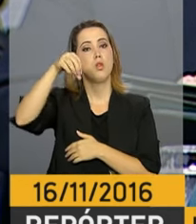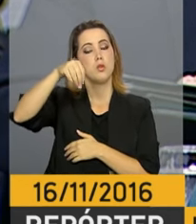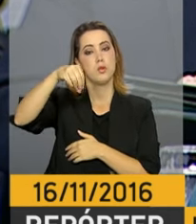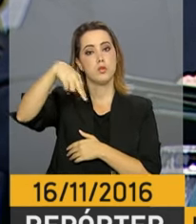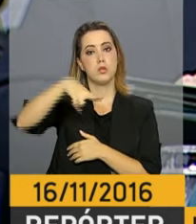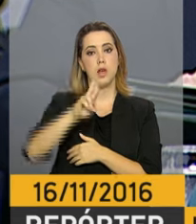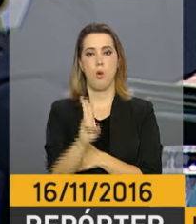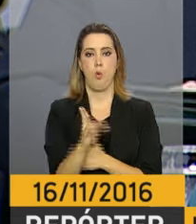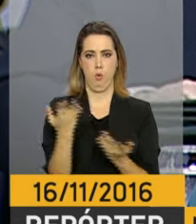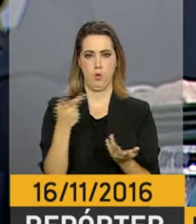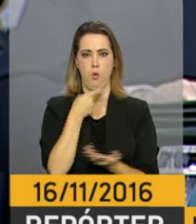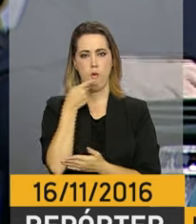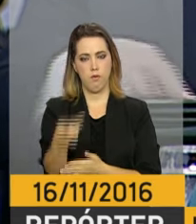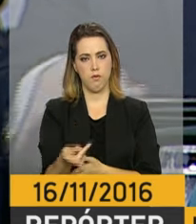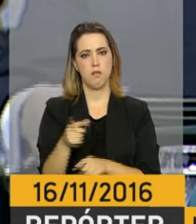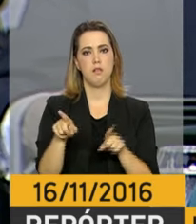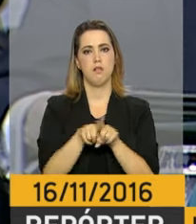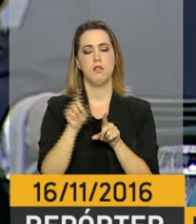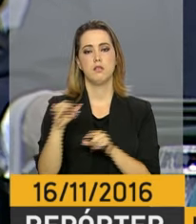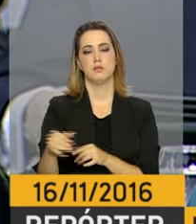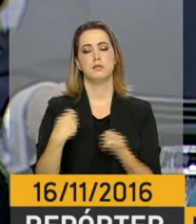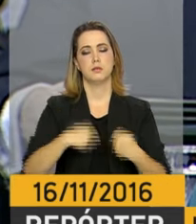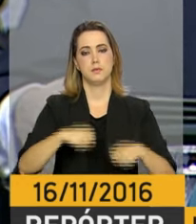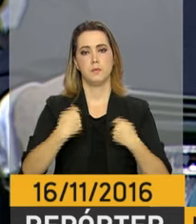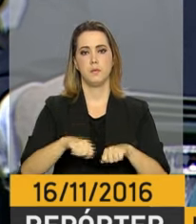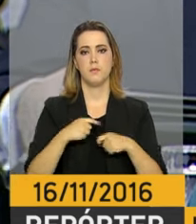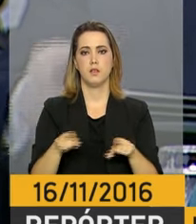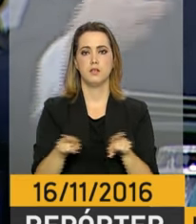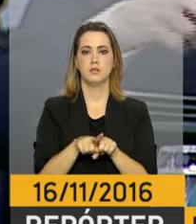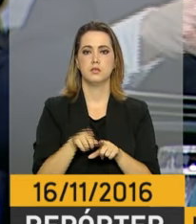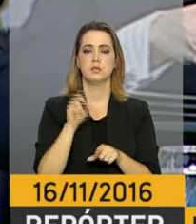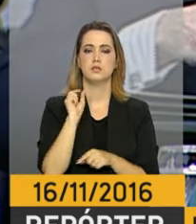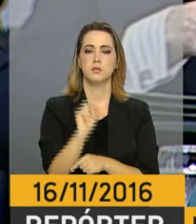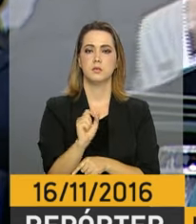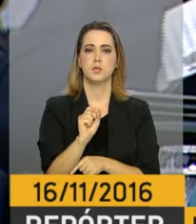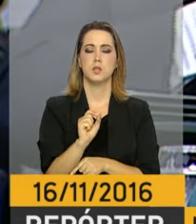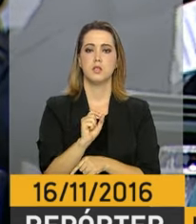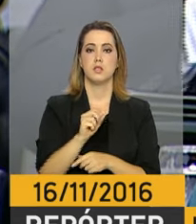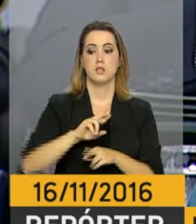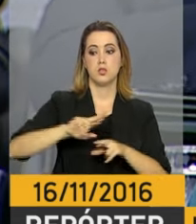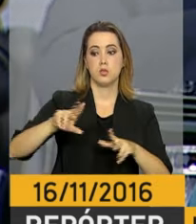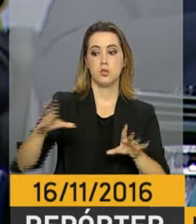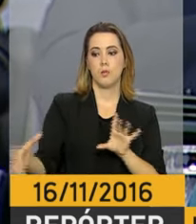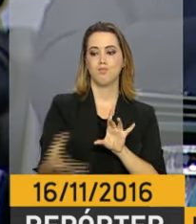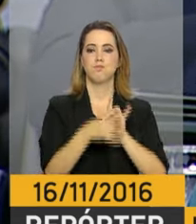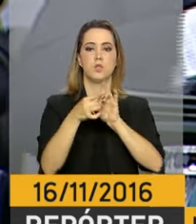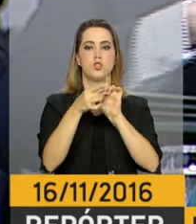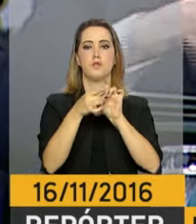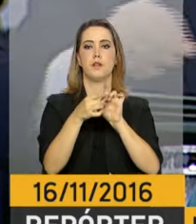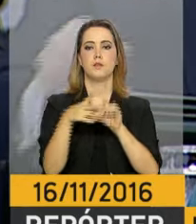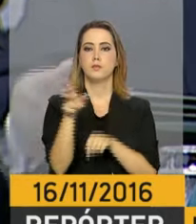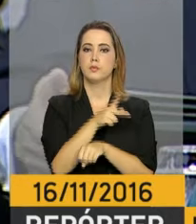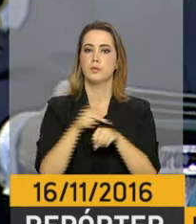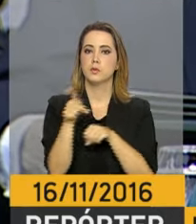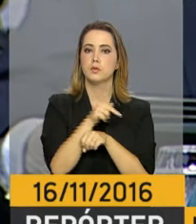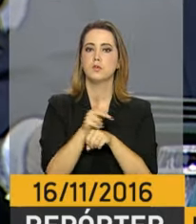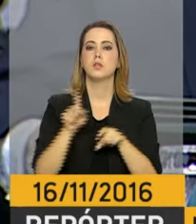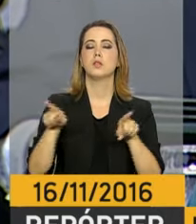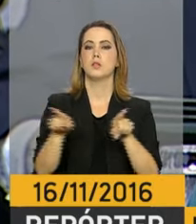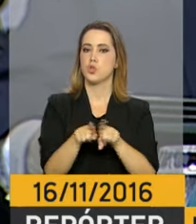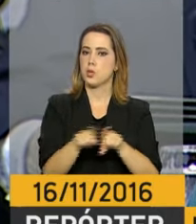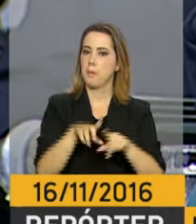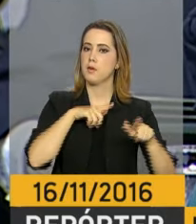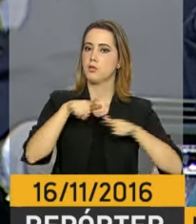do meu discurso em que eu enfatizei a necessidade dessa digamos assim transnacionalidade também Operativa não